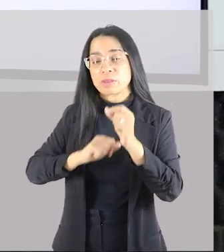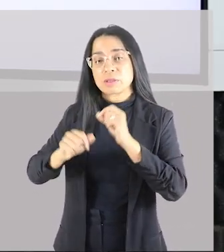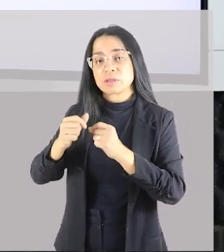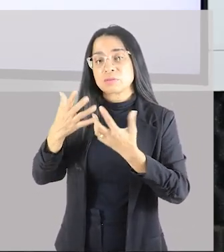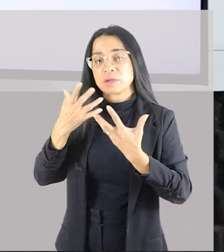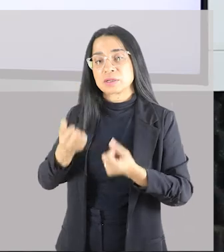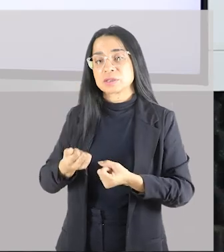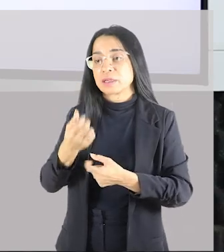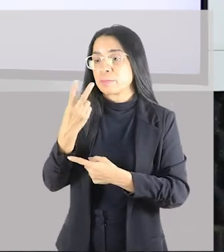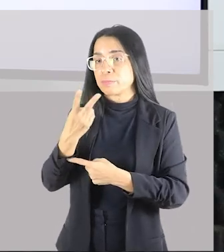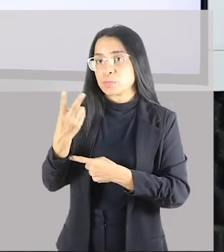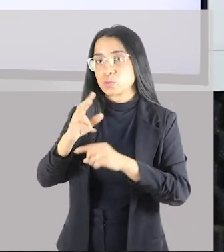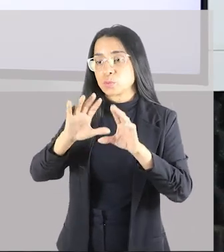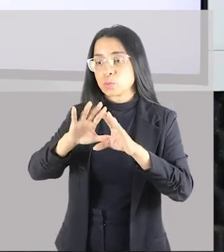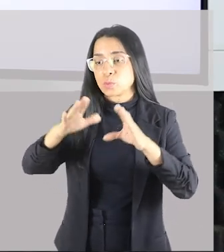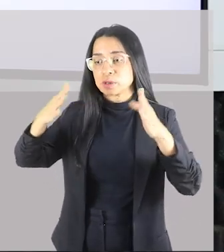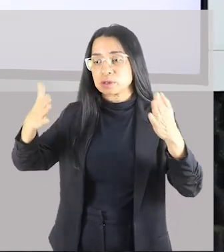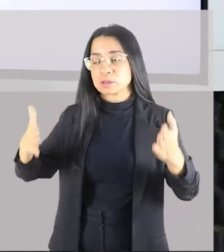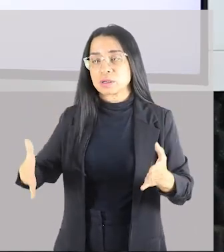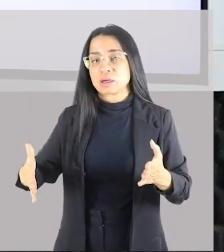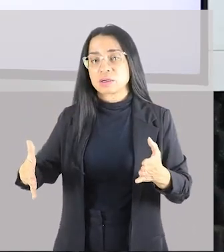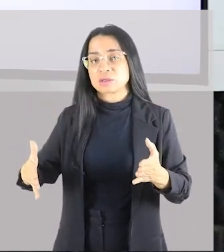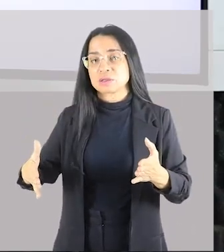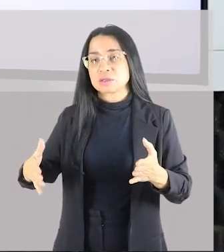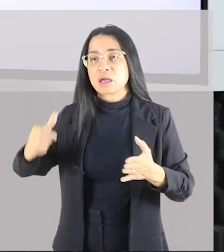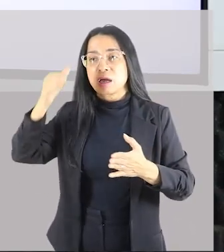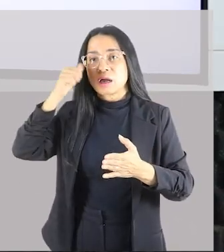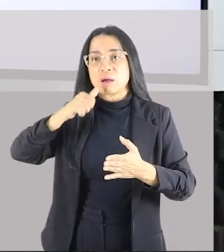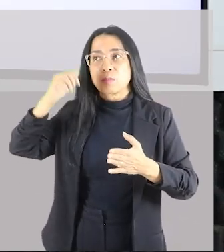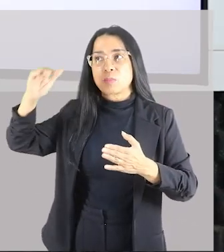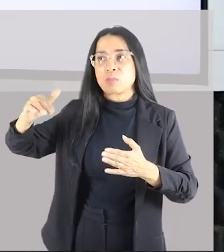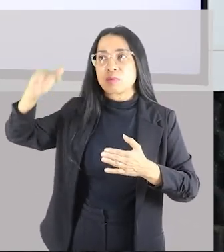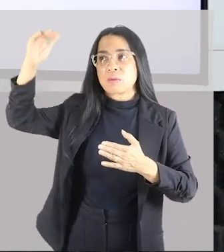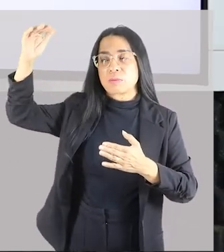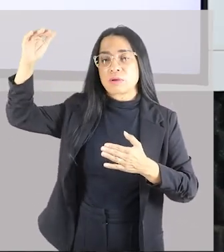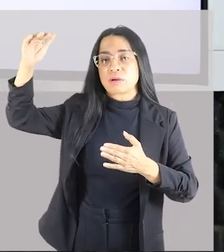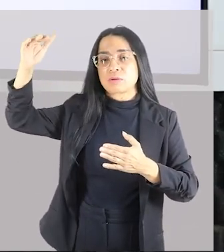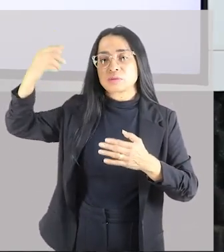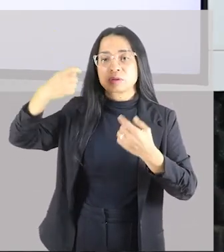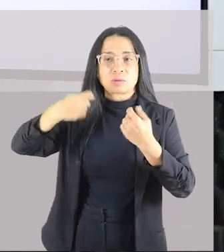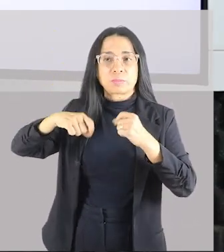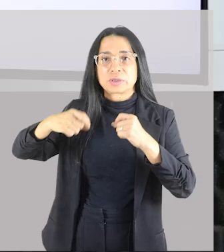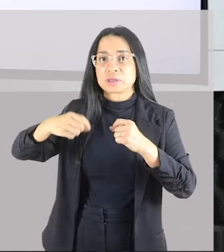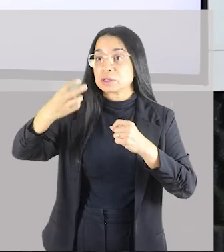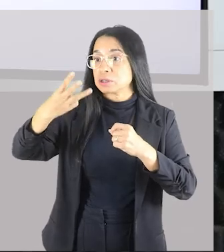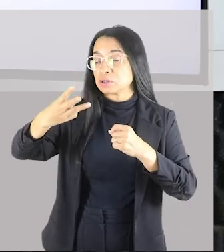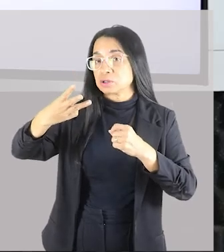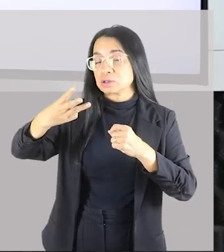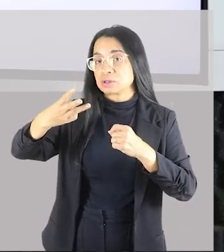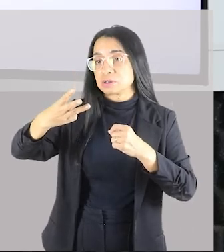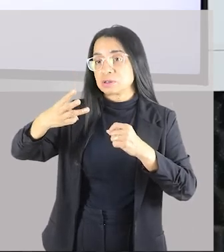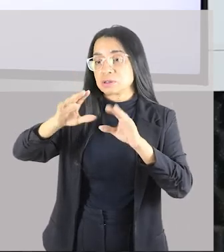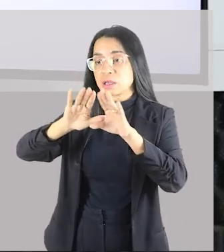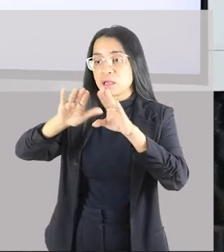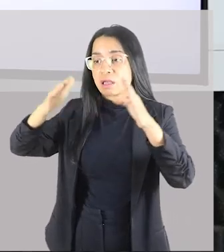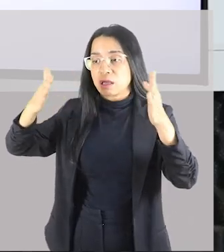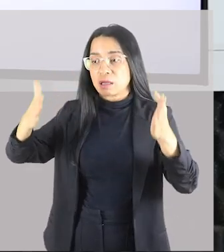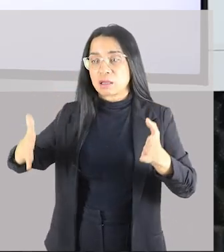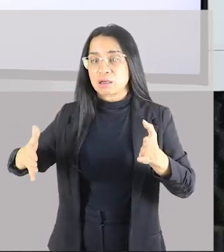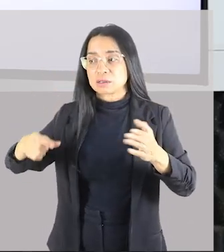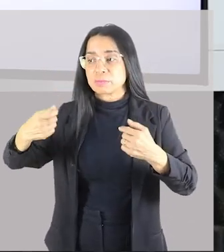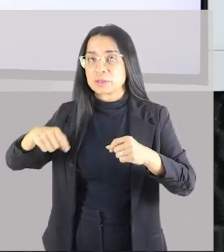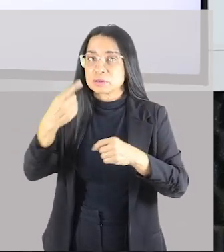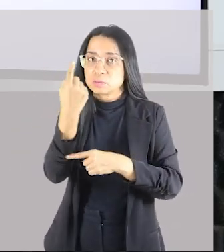recebe 2, e a mulher, que já é mais alta, que não precisaria de 3 caixas, ela só vai precisar de uma. Percebam